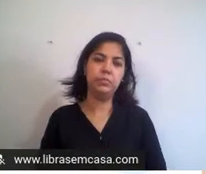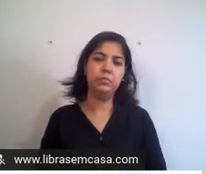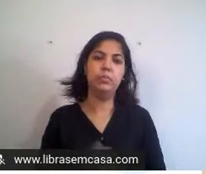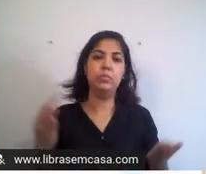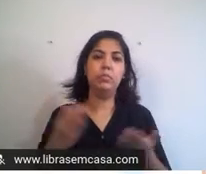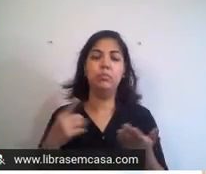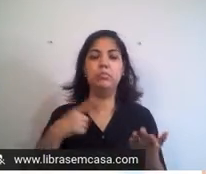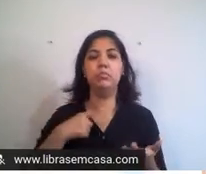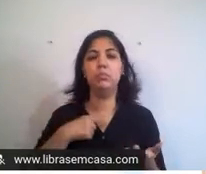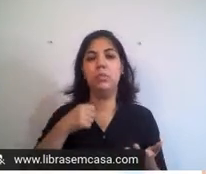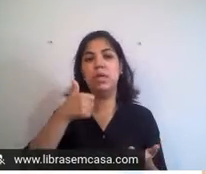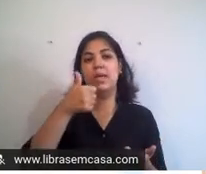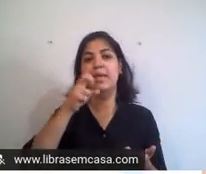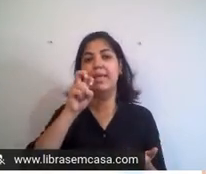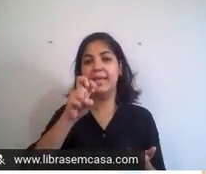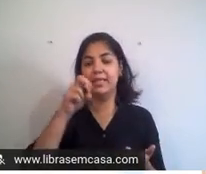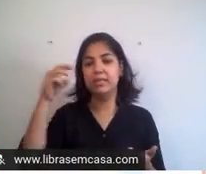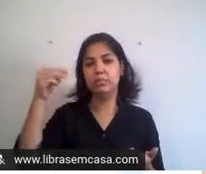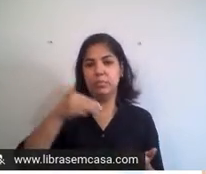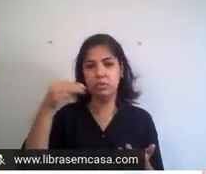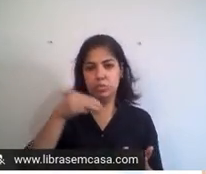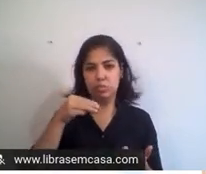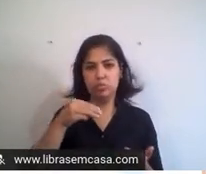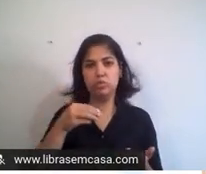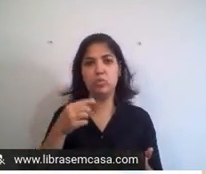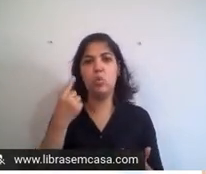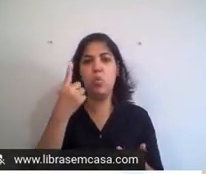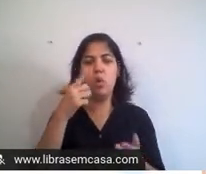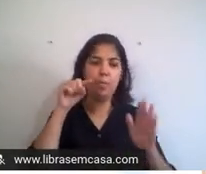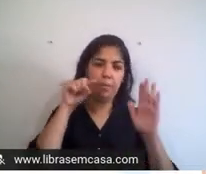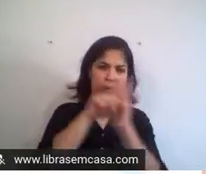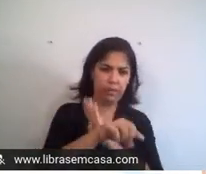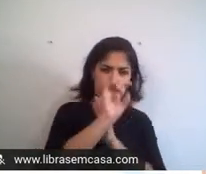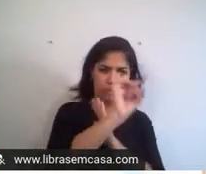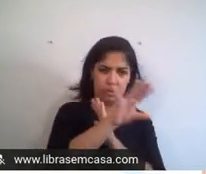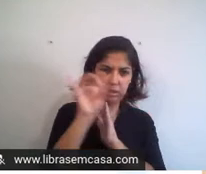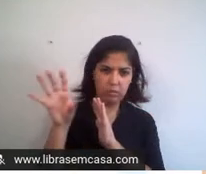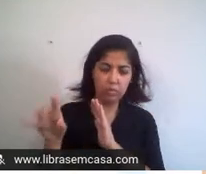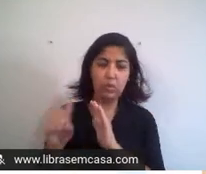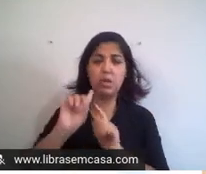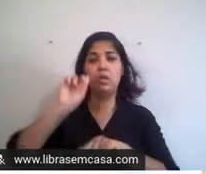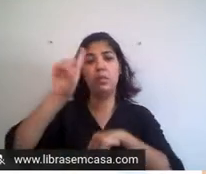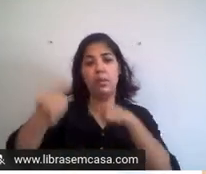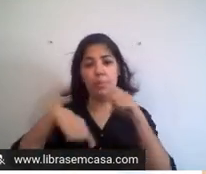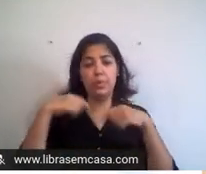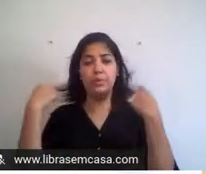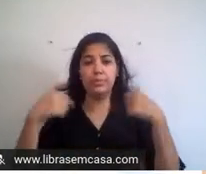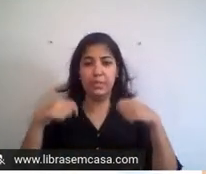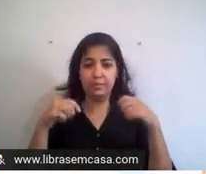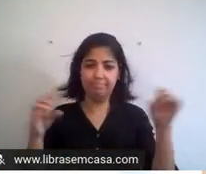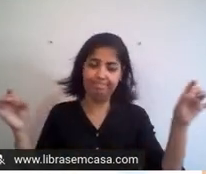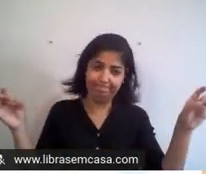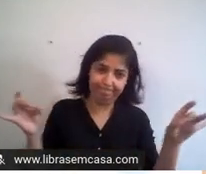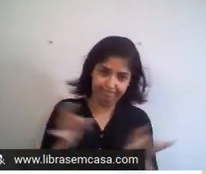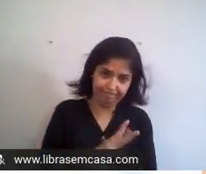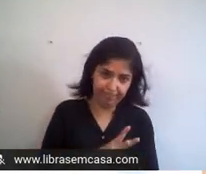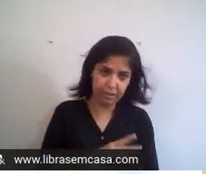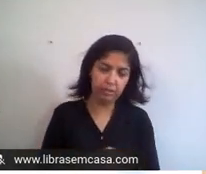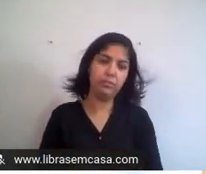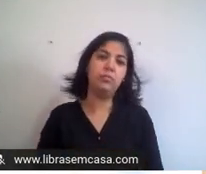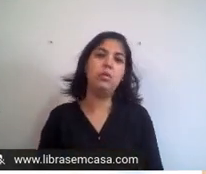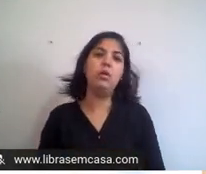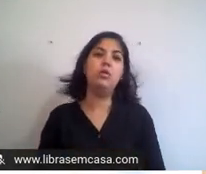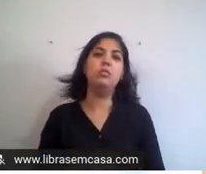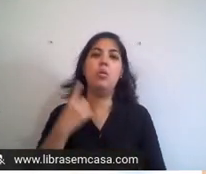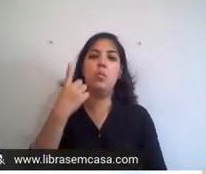de debate, então acho que vai dar tempo de fazer mais uma pergunta para cada um dos convidados, e depois, infelizmente, a gente vai ter que encerrar. Eu vou, então, fazer uma pergunta